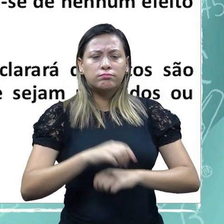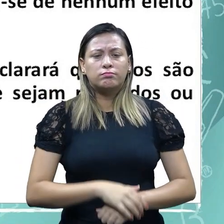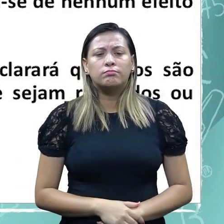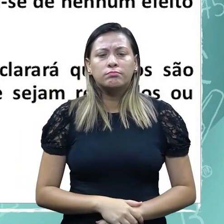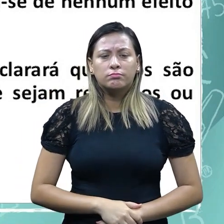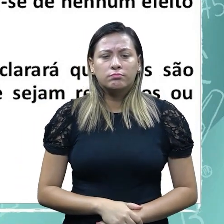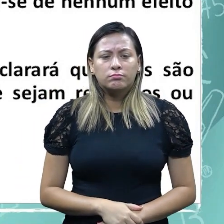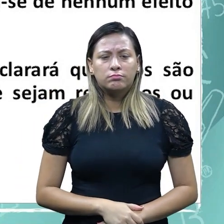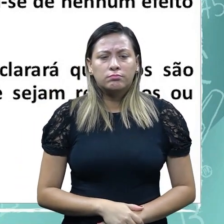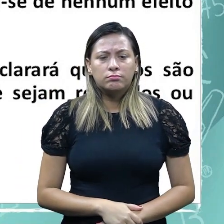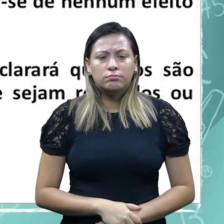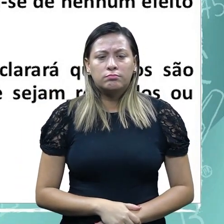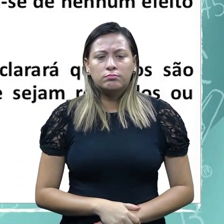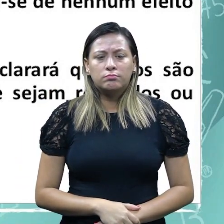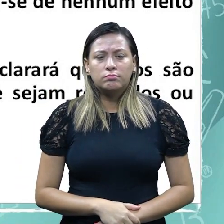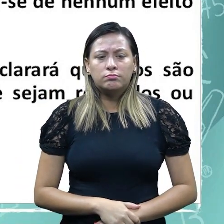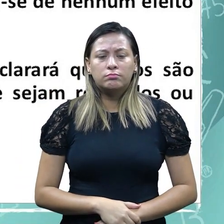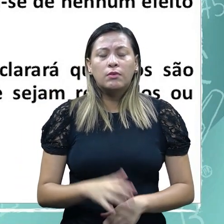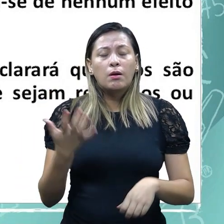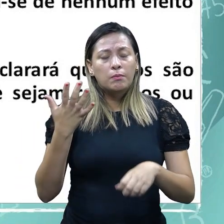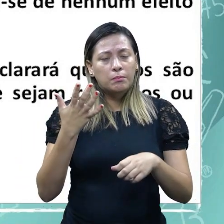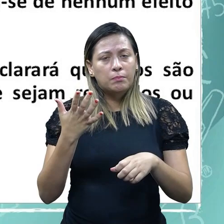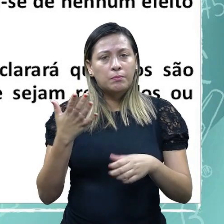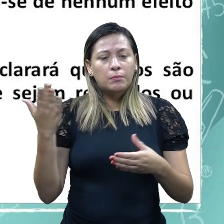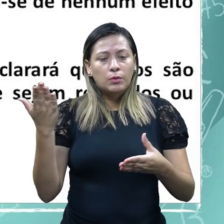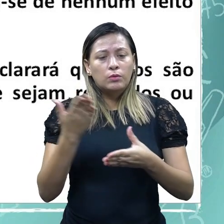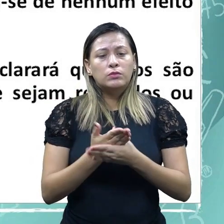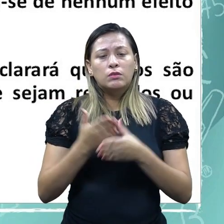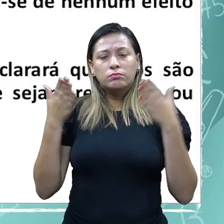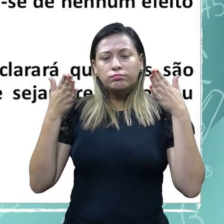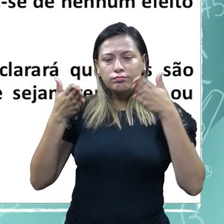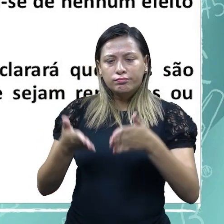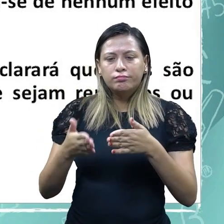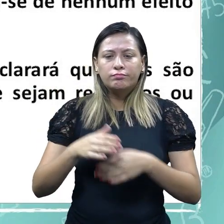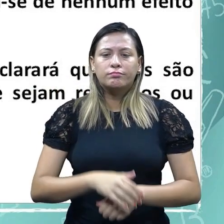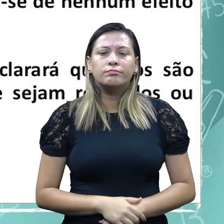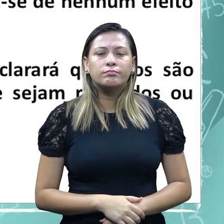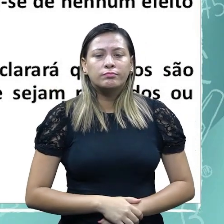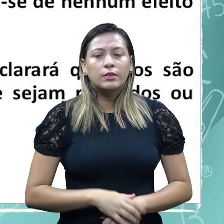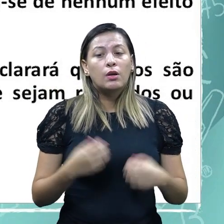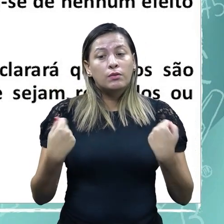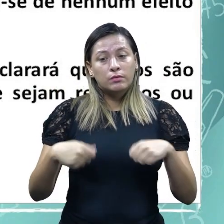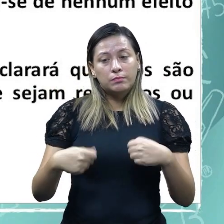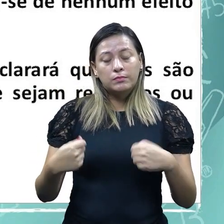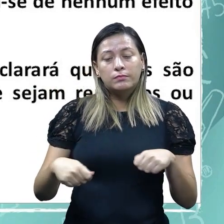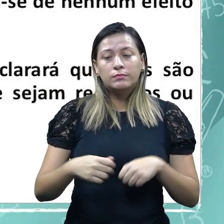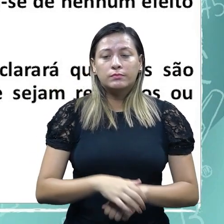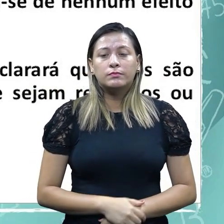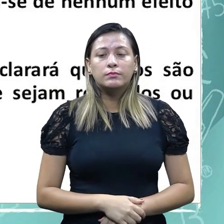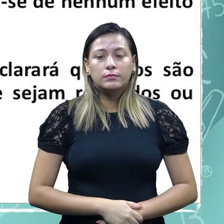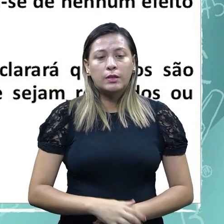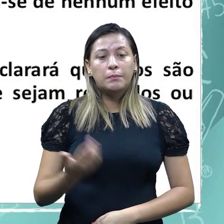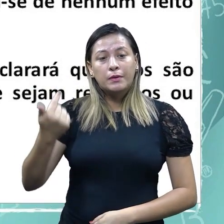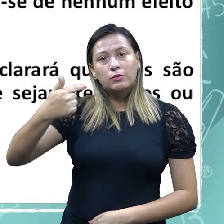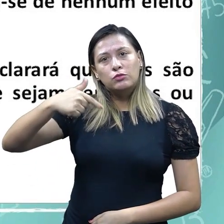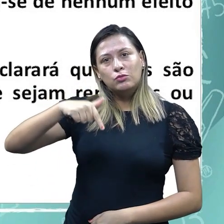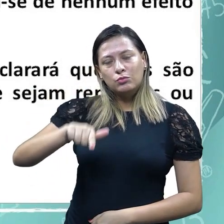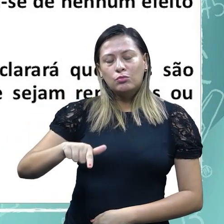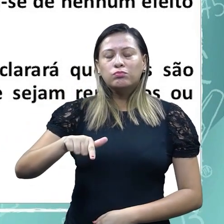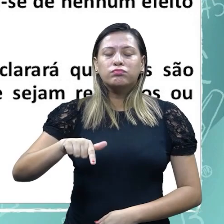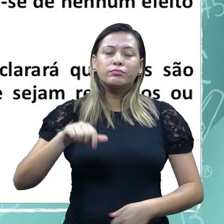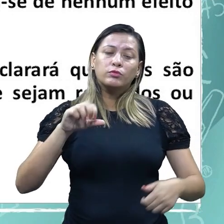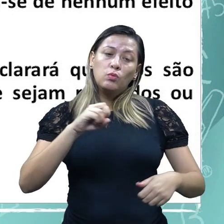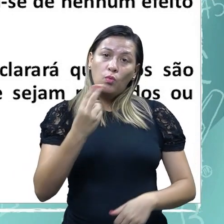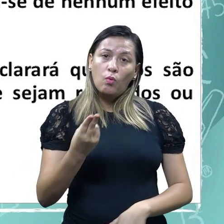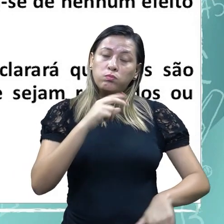são atingidos e ordenará as providências necessárias a fim de que sejam